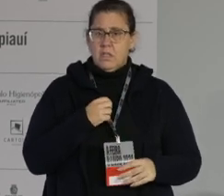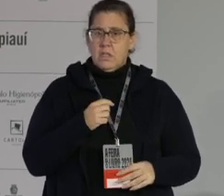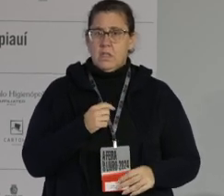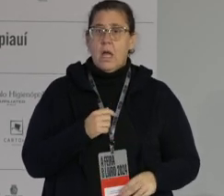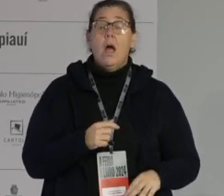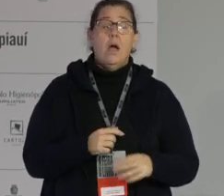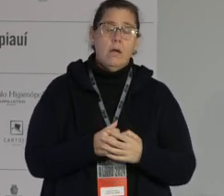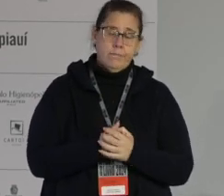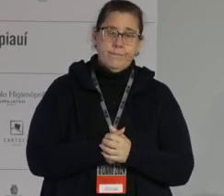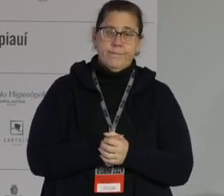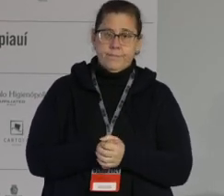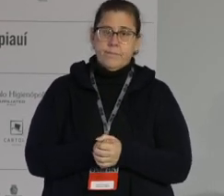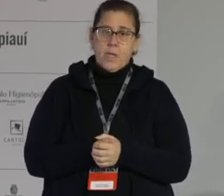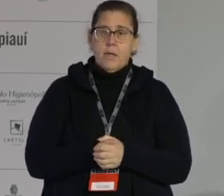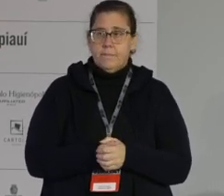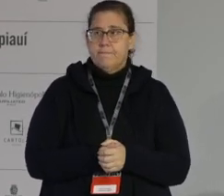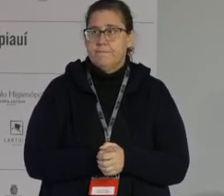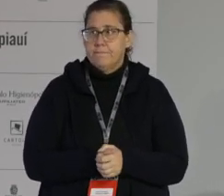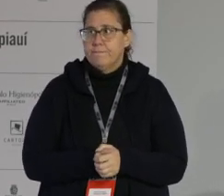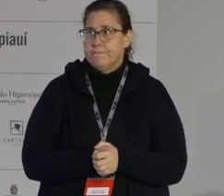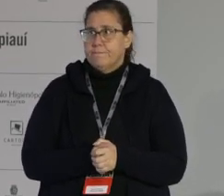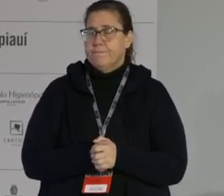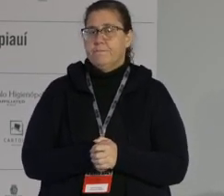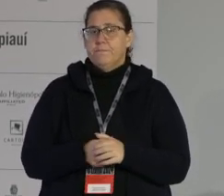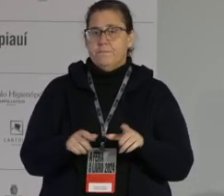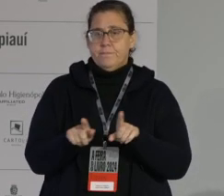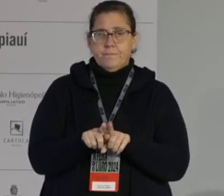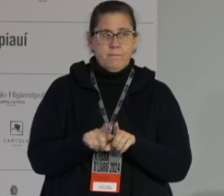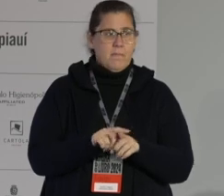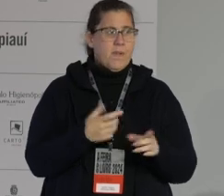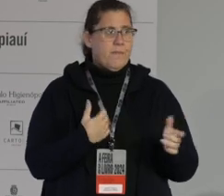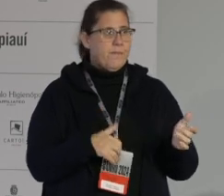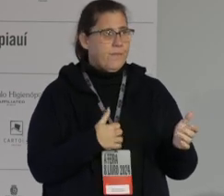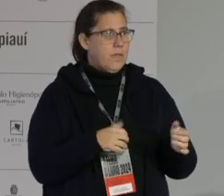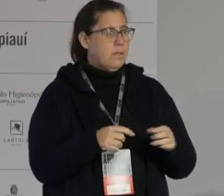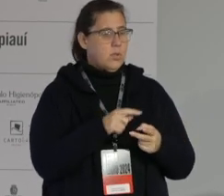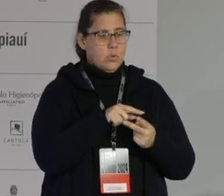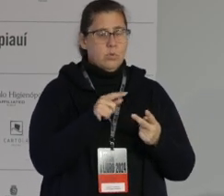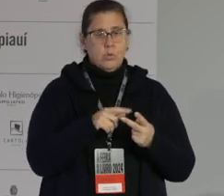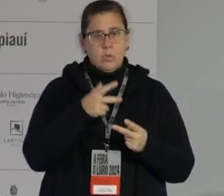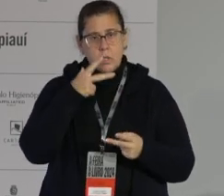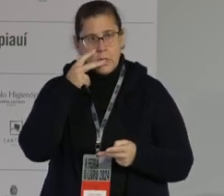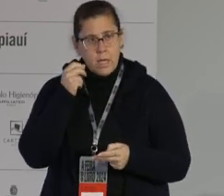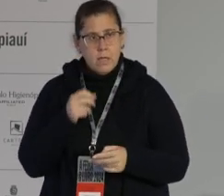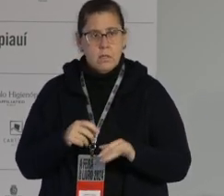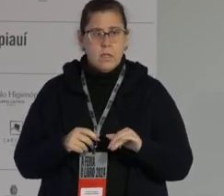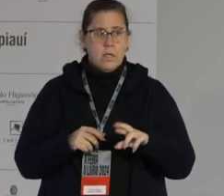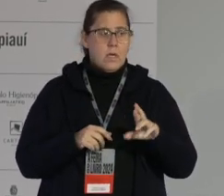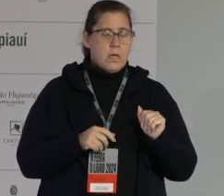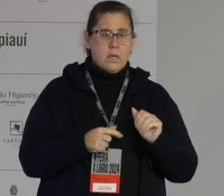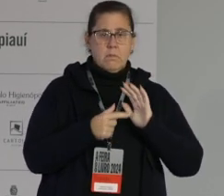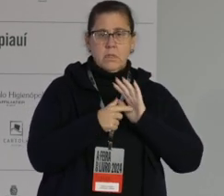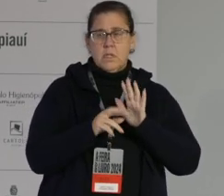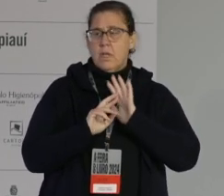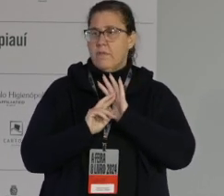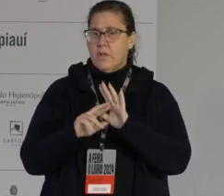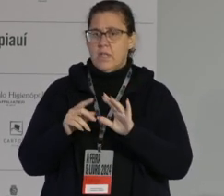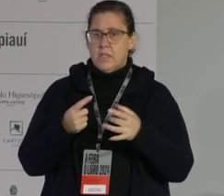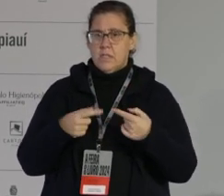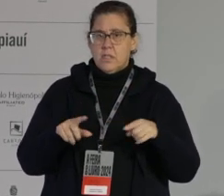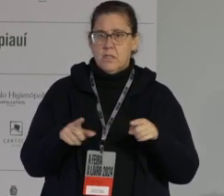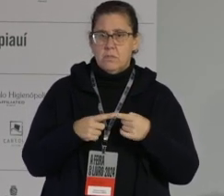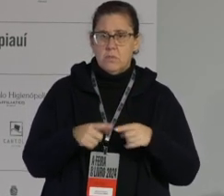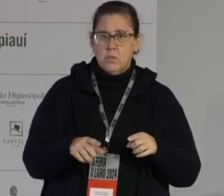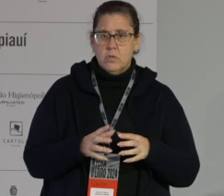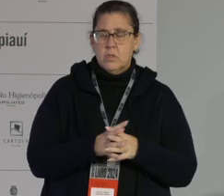uma série de violinistas também, e você traz esses dois gatos. A Yara traz muitas referências de música assim, no meio do